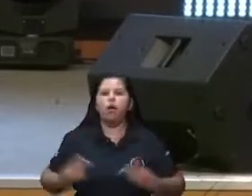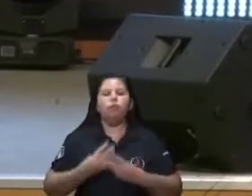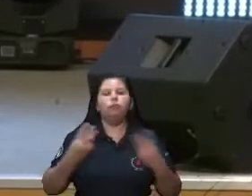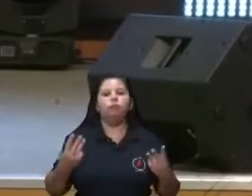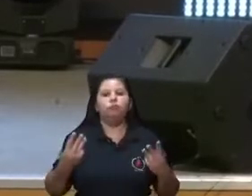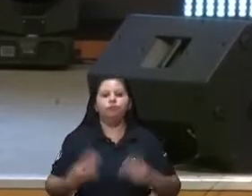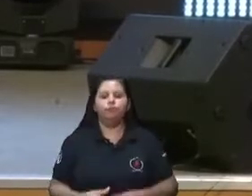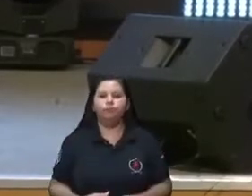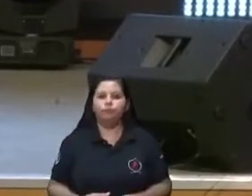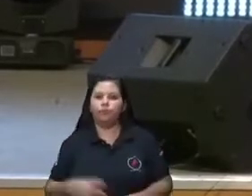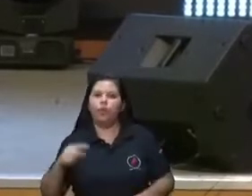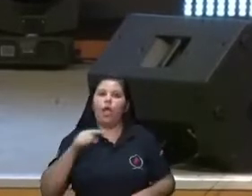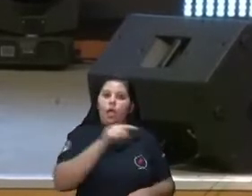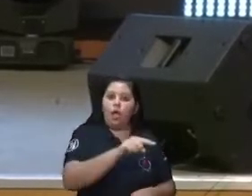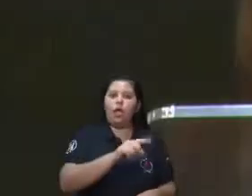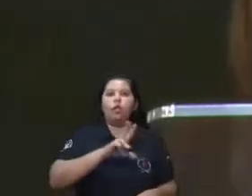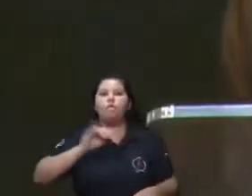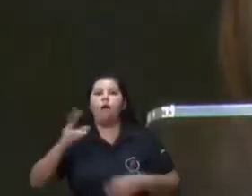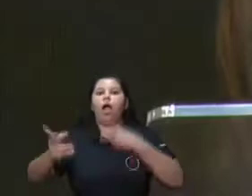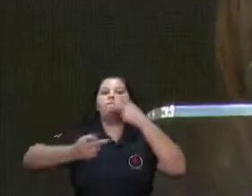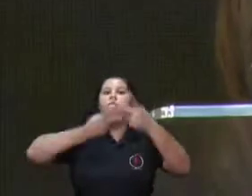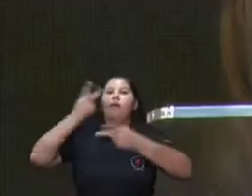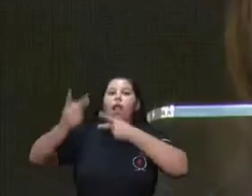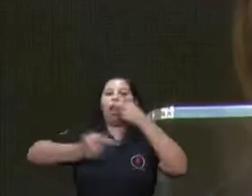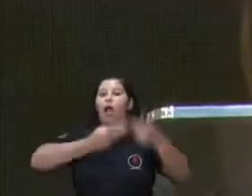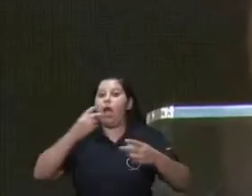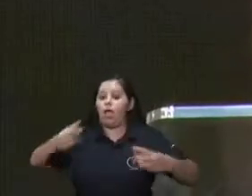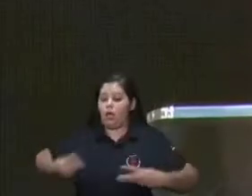Ele vai falar como Israel,